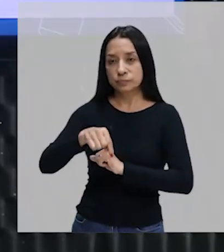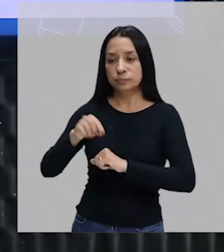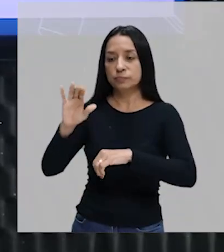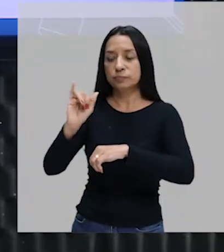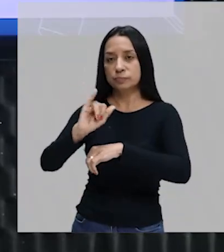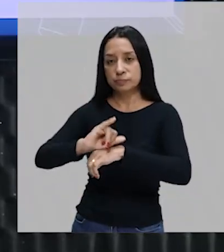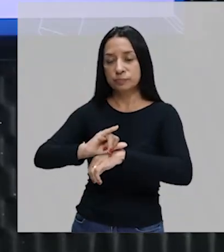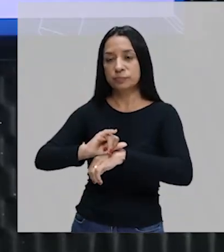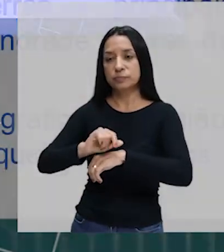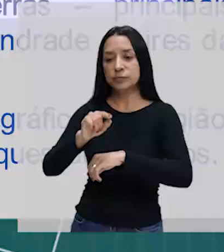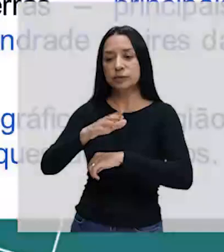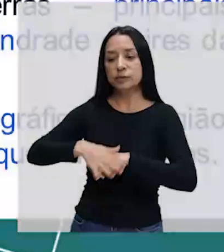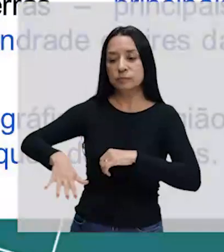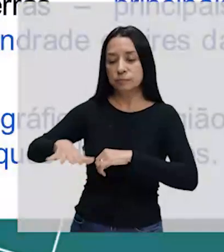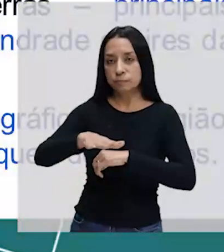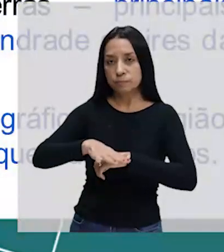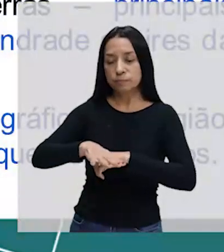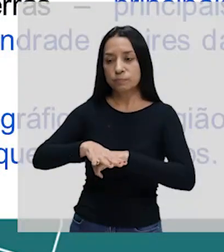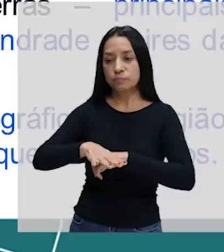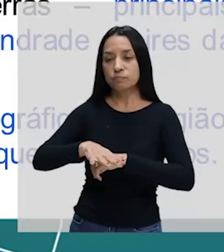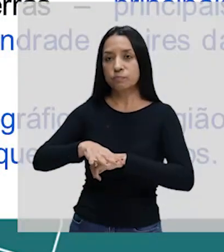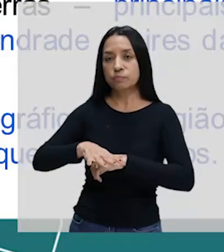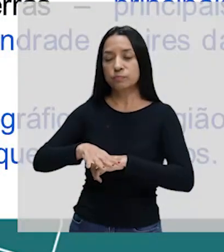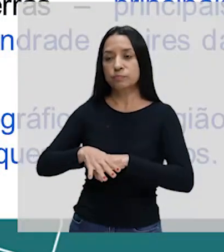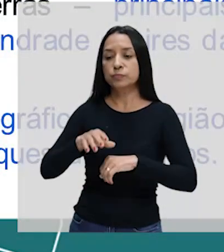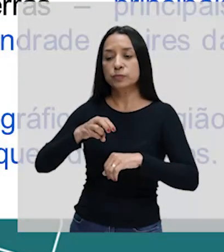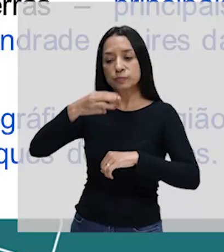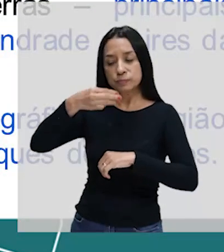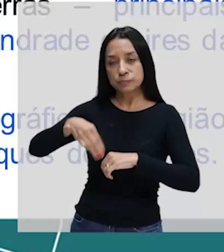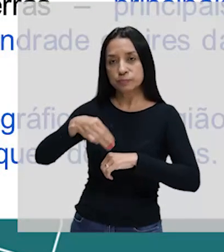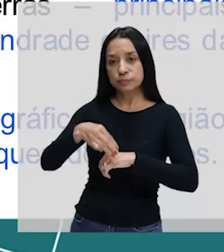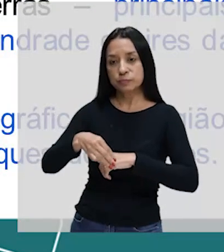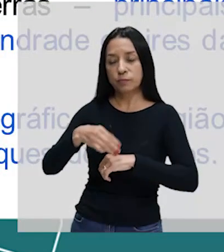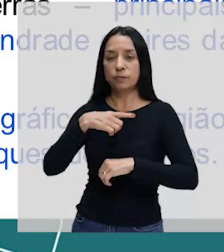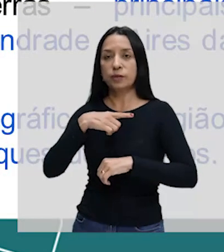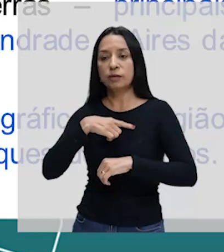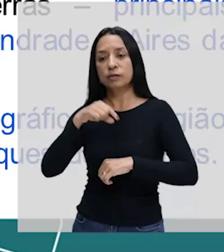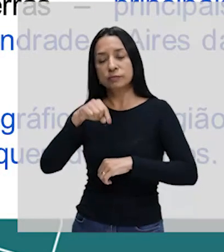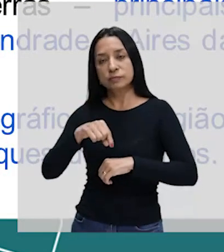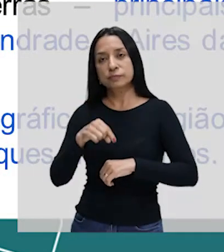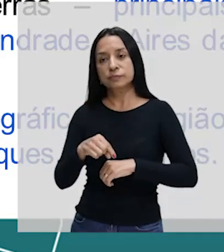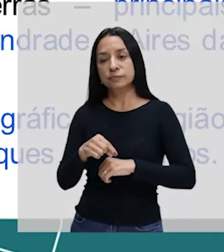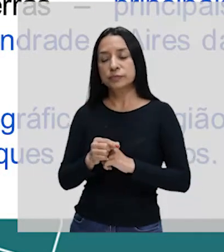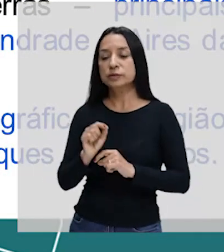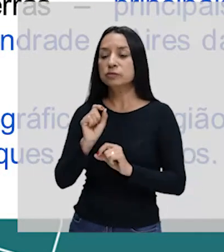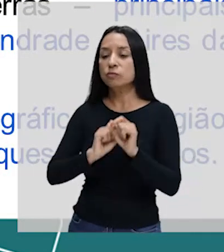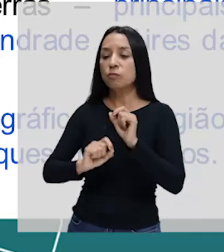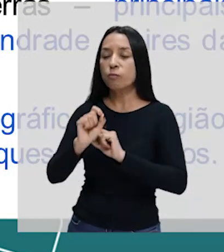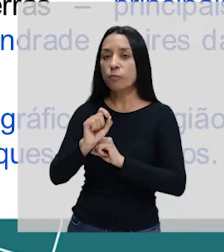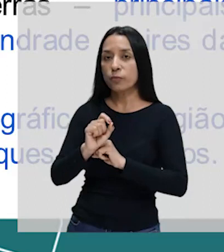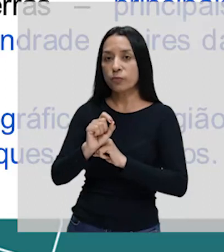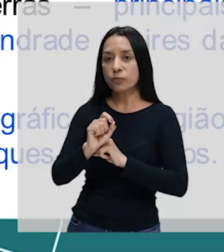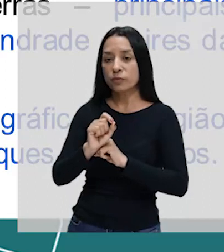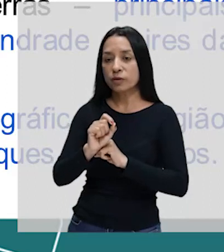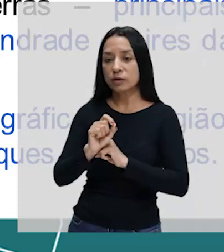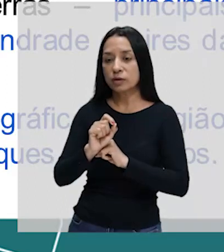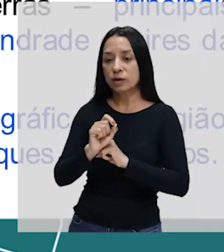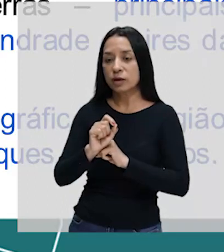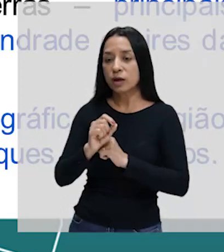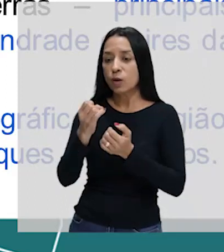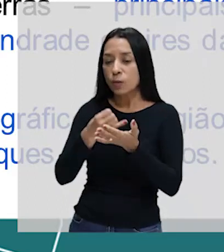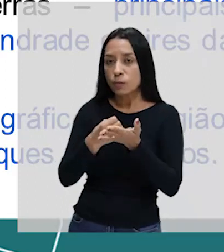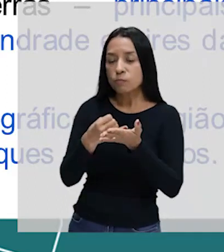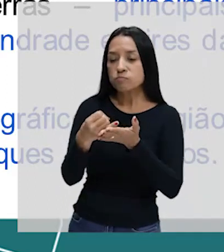Maranhão. Então, no primeiro momento, nós temos aqui a questão em torno da implantação do sistema de